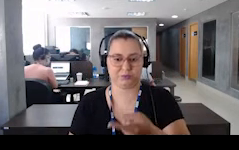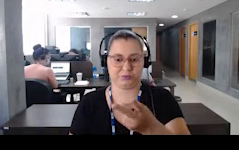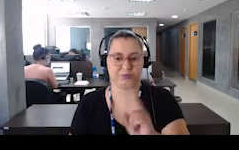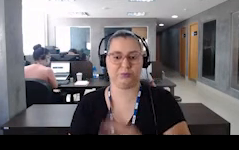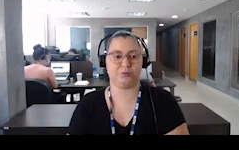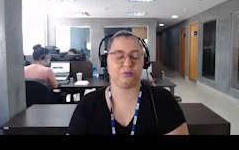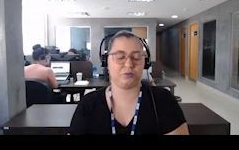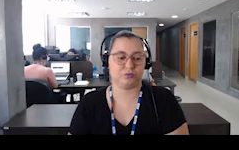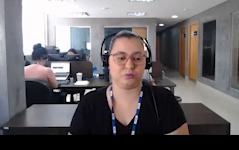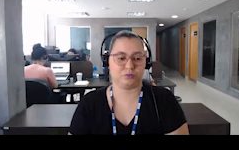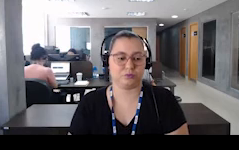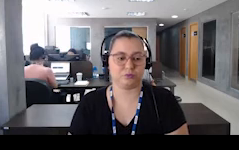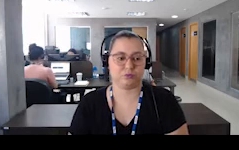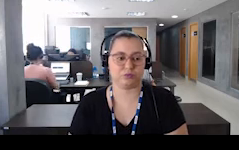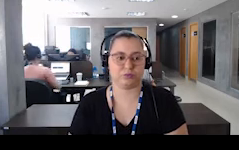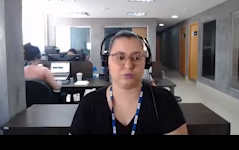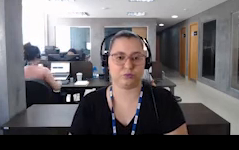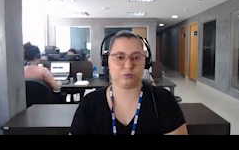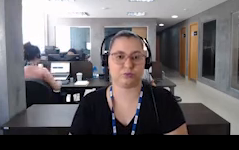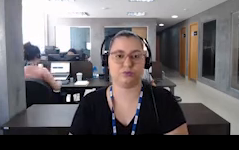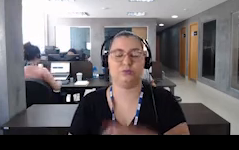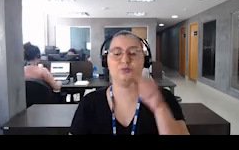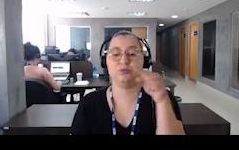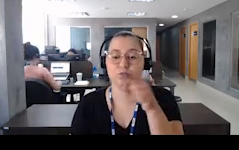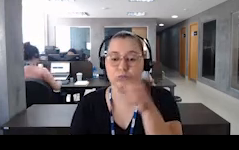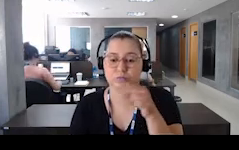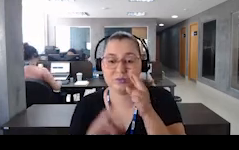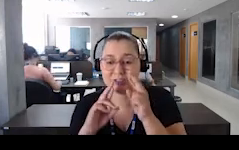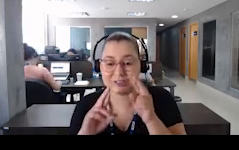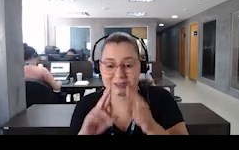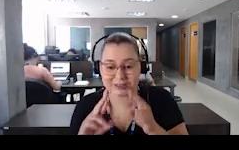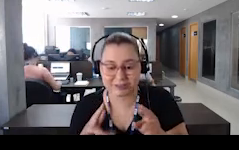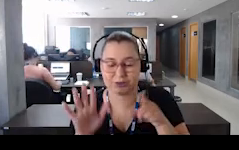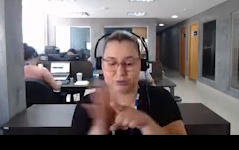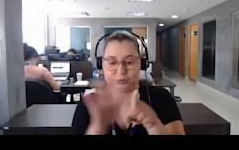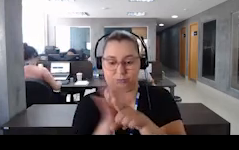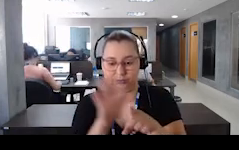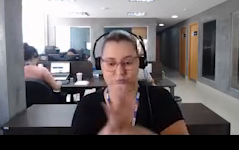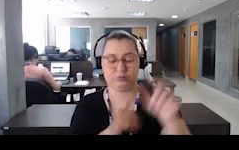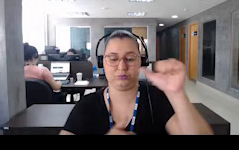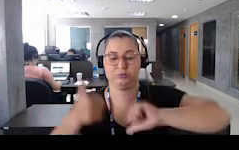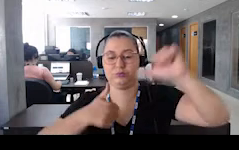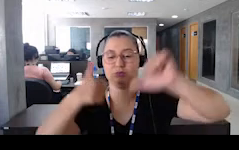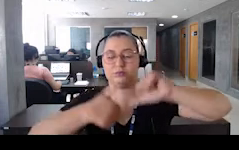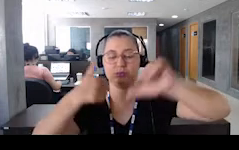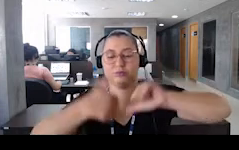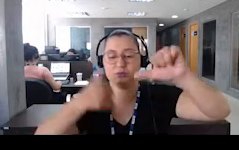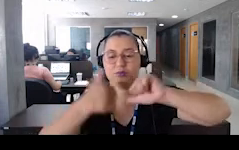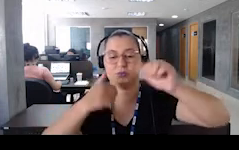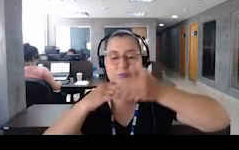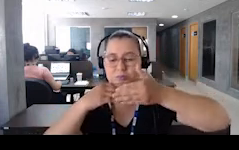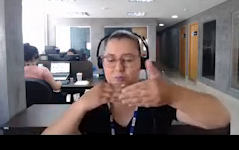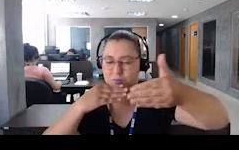Vamos dar continuidade aqui também. Então, para você responder a essa pergunta, você tem que analisar o circuito desenhado